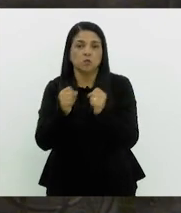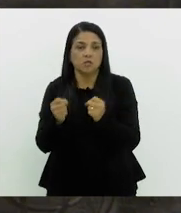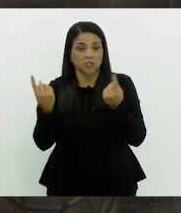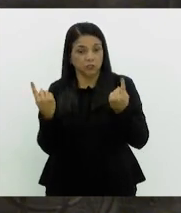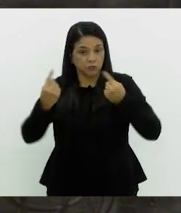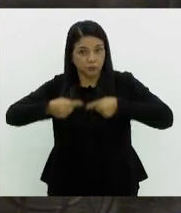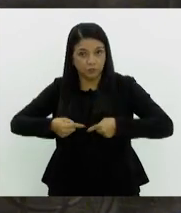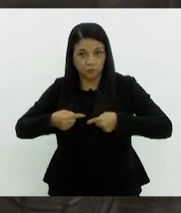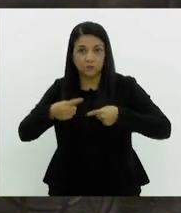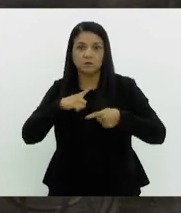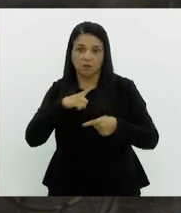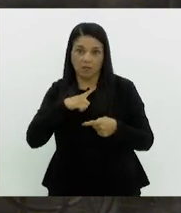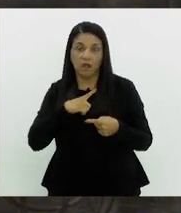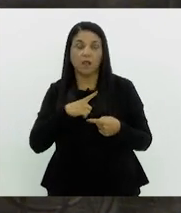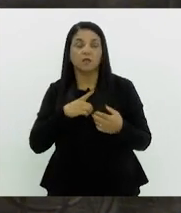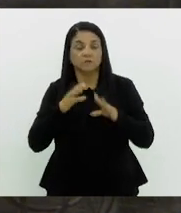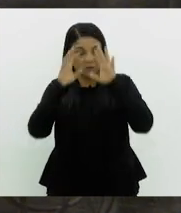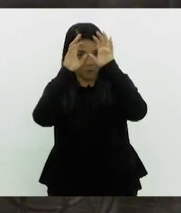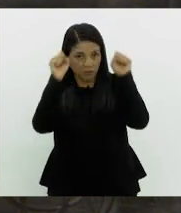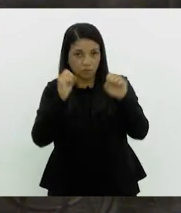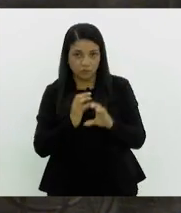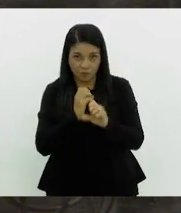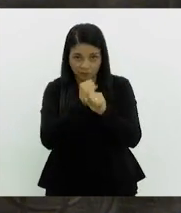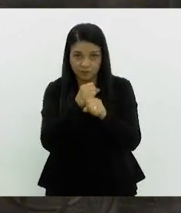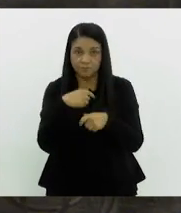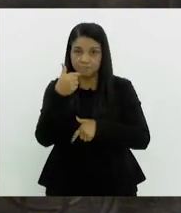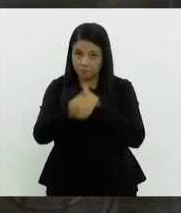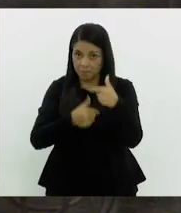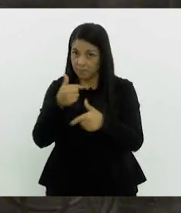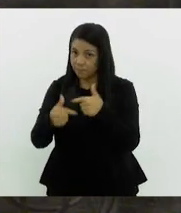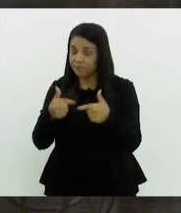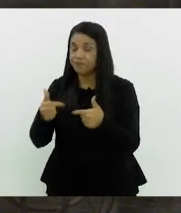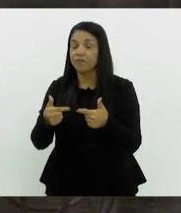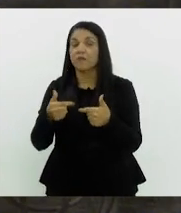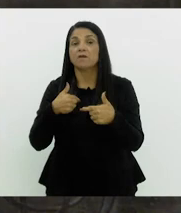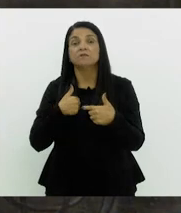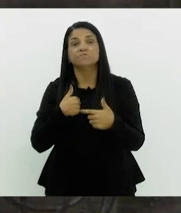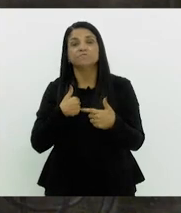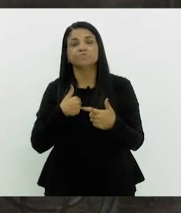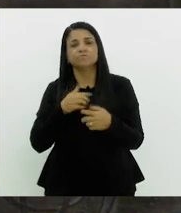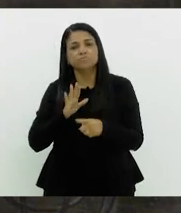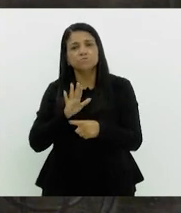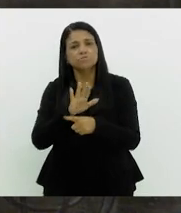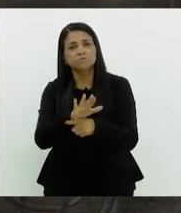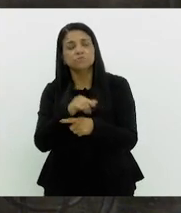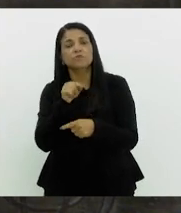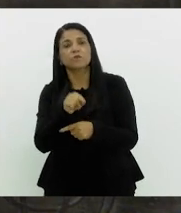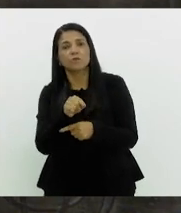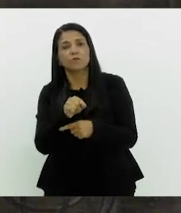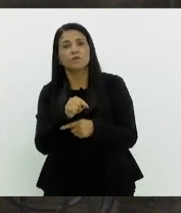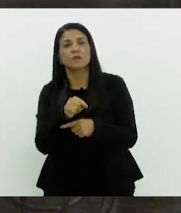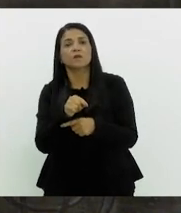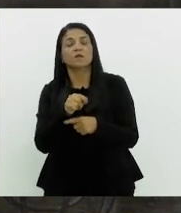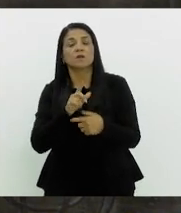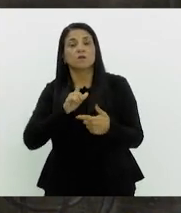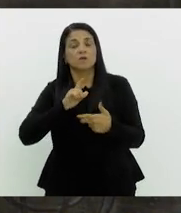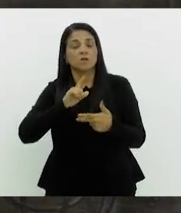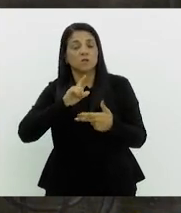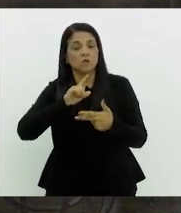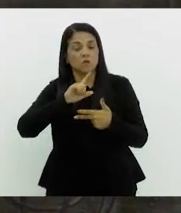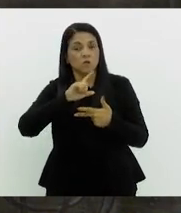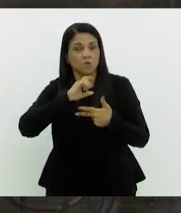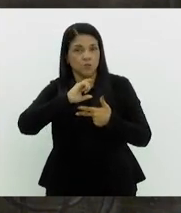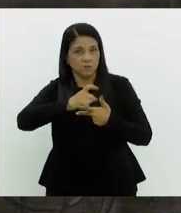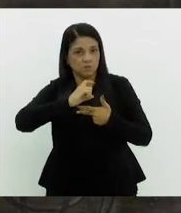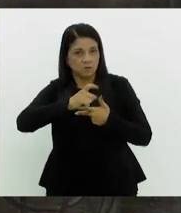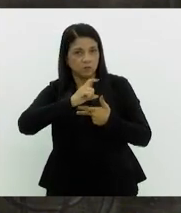têm que se fazer, principalmente naquilo em que a gente busca ajudar o poder executivo a fazer aquilo que ele tem